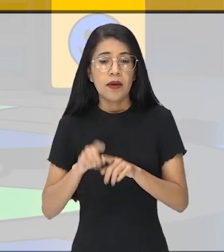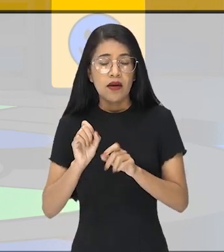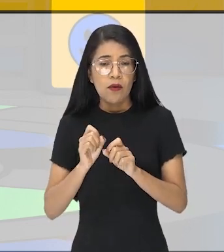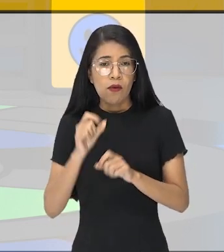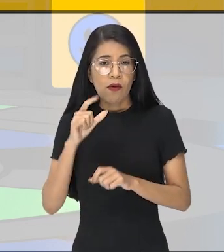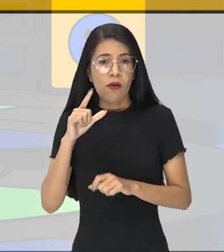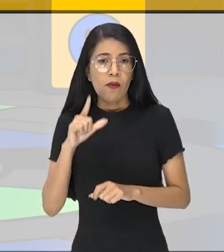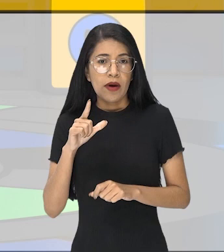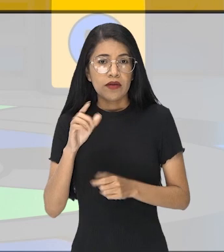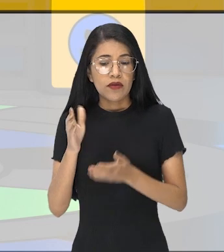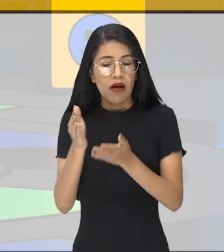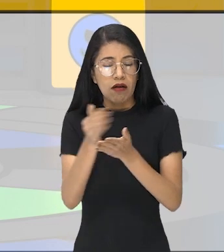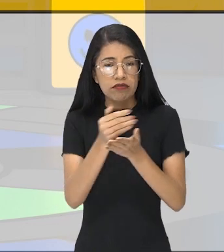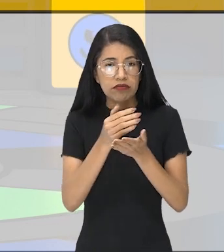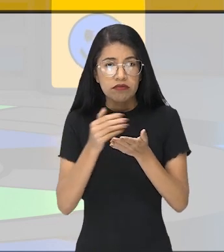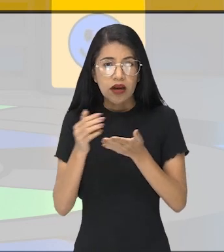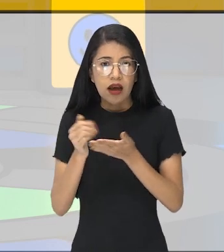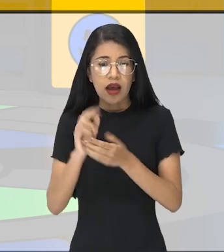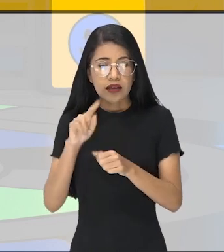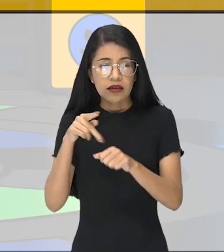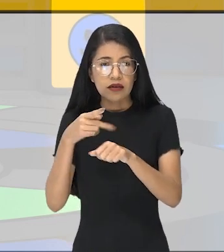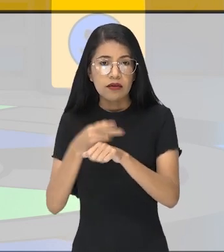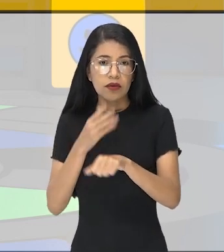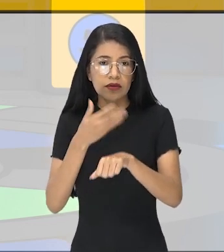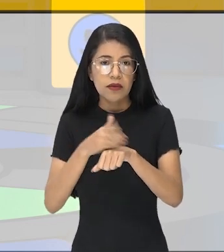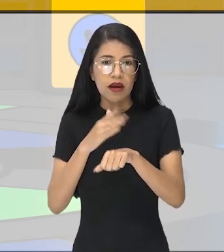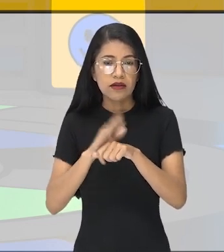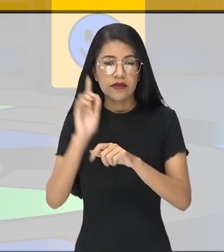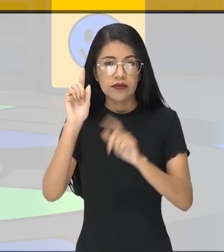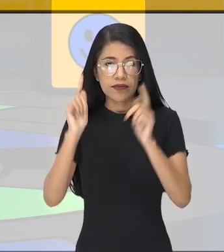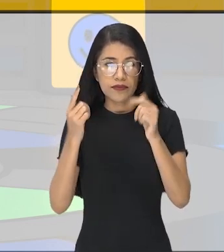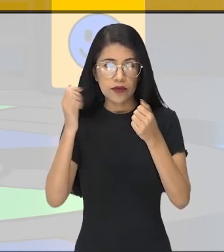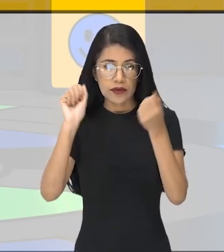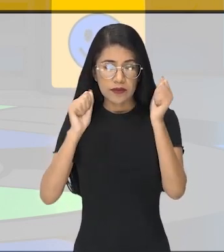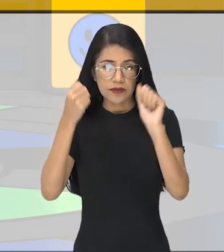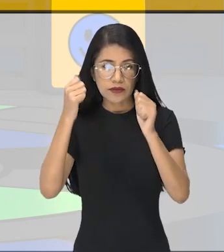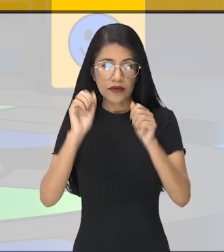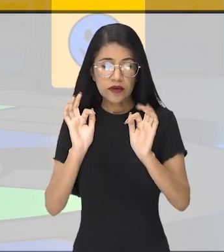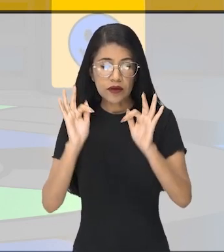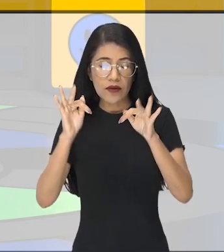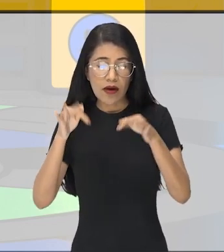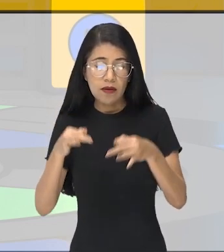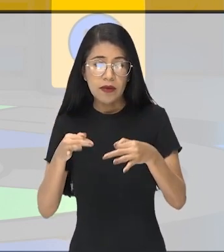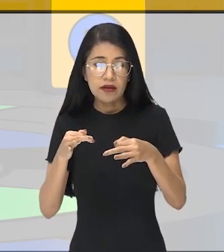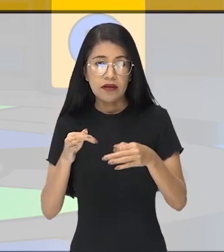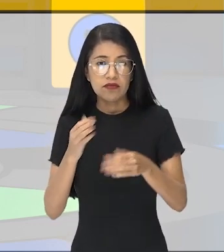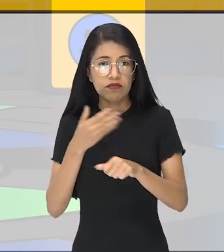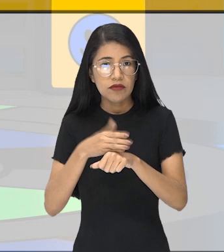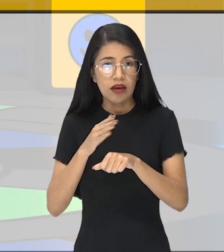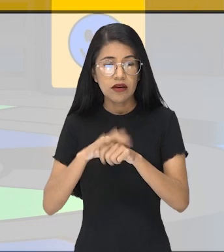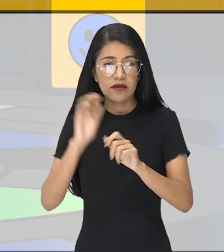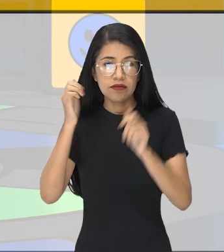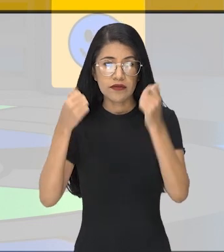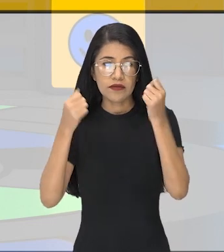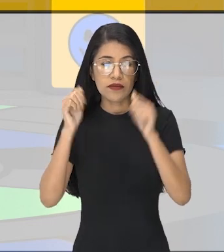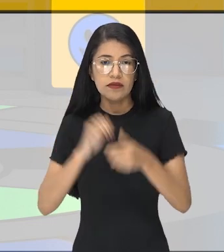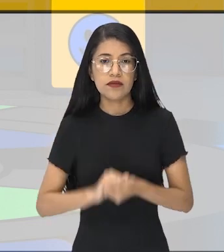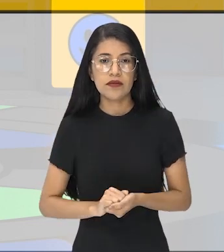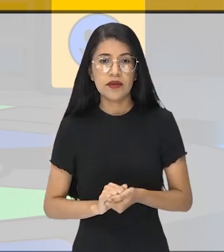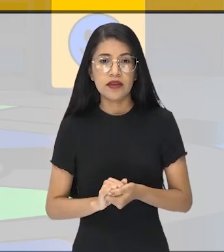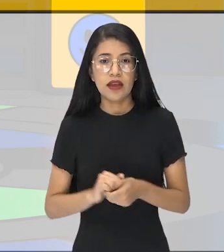da captação da glicose no período pós-exercício, quando você termina de fazer os exercícios físicos. Controle do